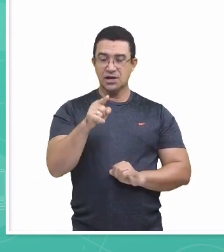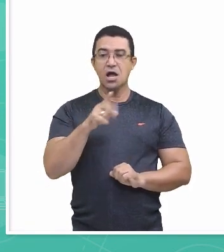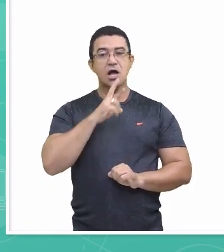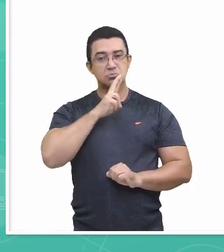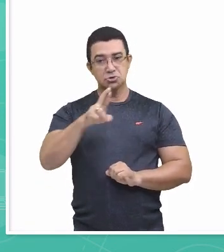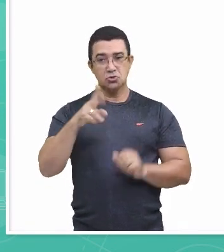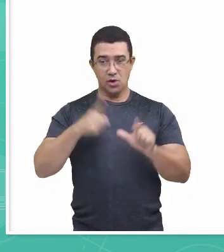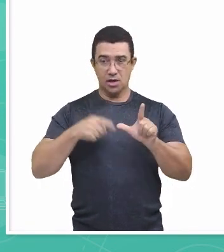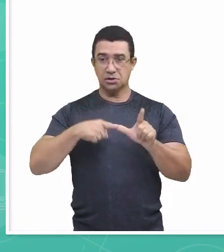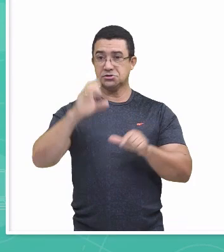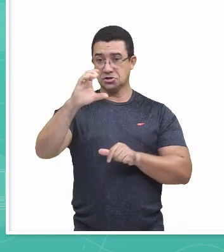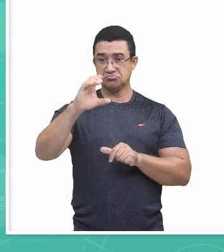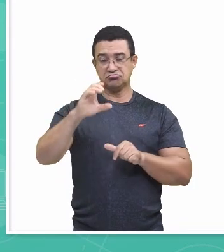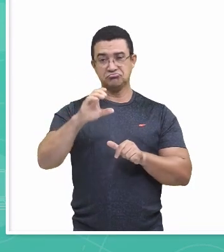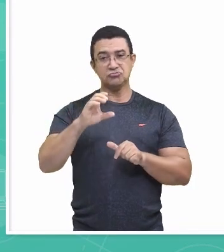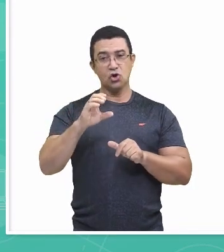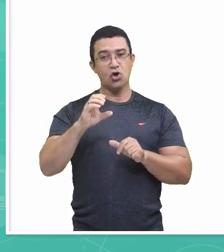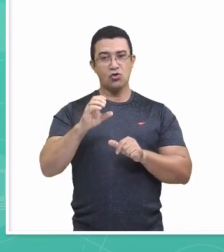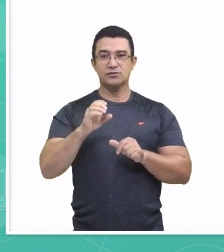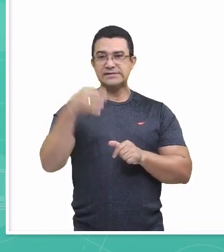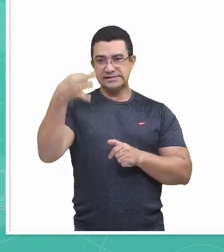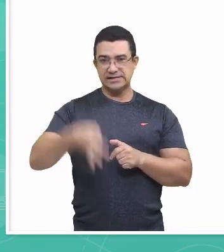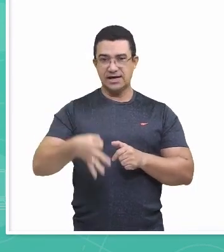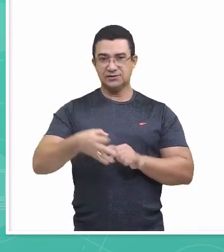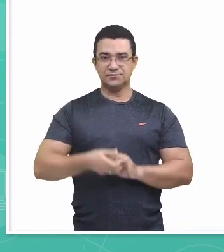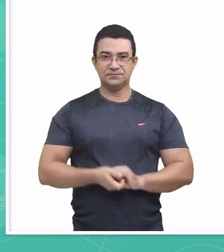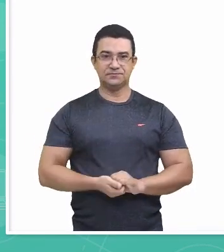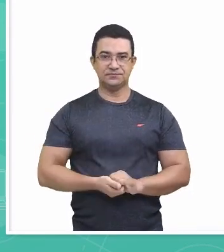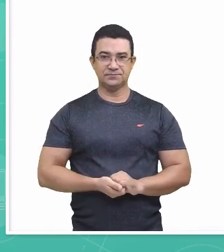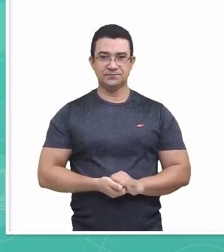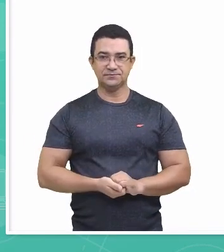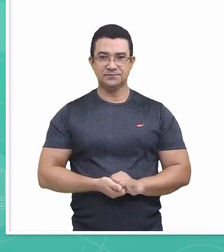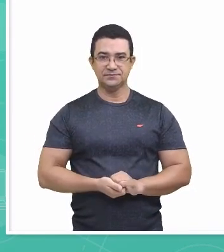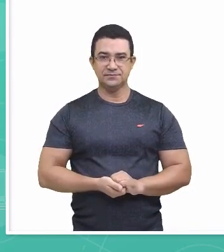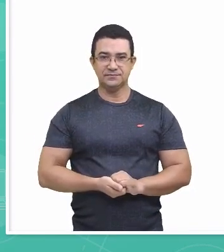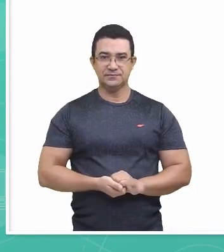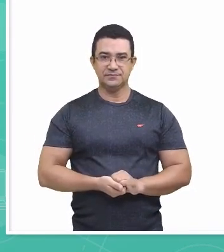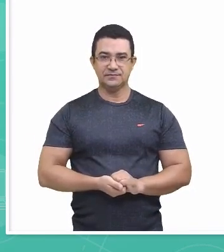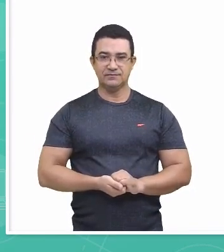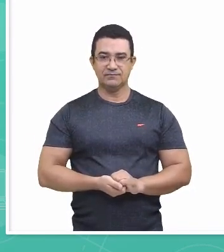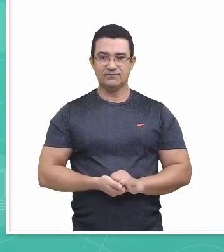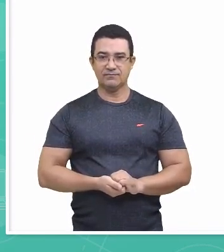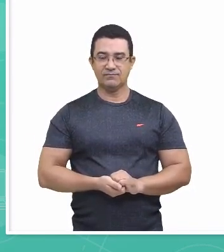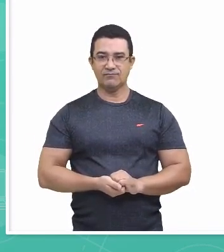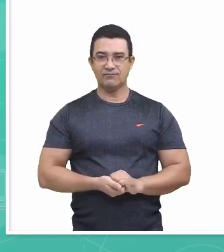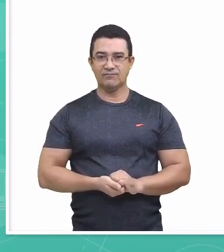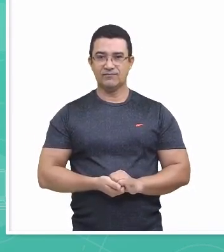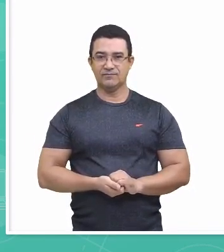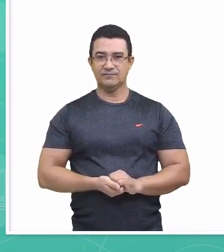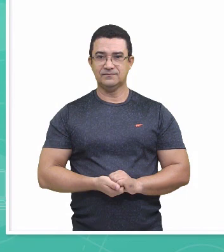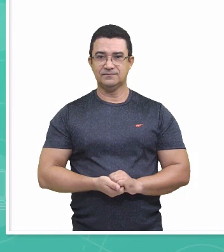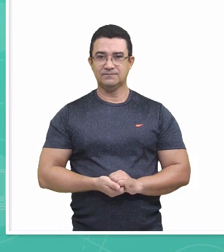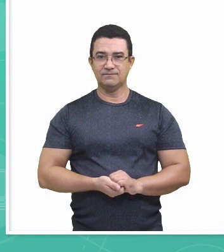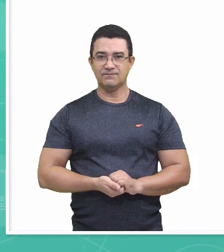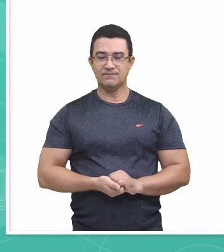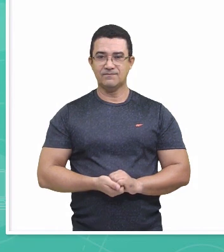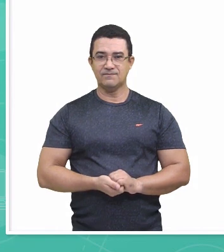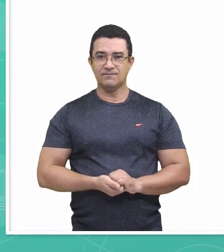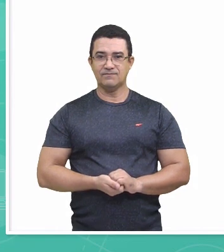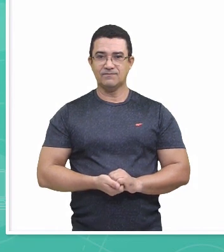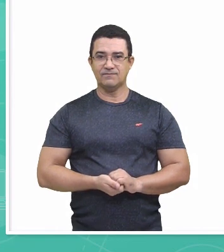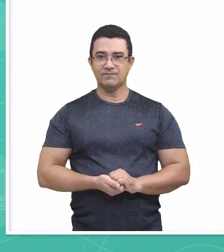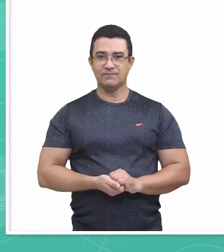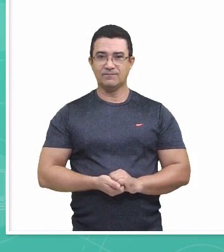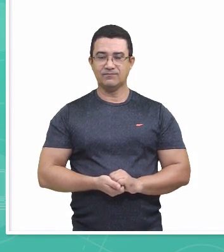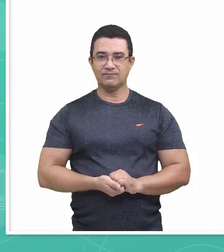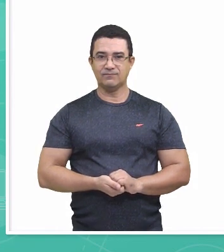letra C, está correto. Vamos aos comentários. Olha só o comentário que nós temos aí. Temos um comentário? Temos sim, da primeira questão, que diz o